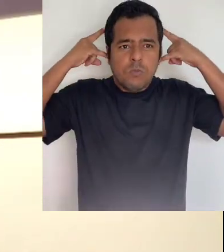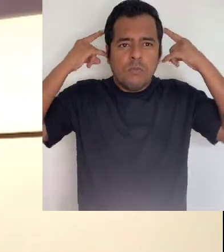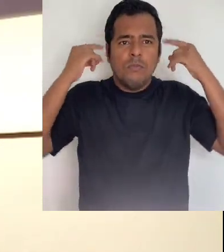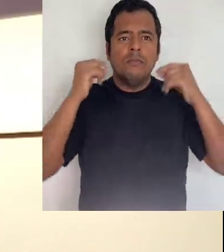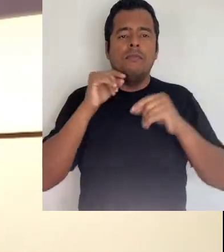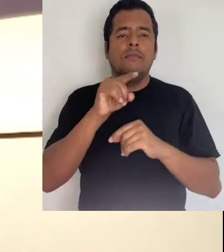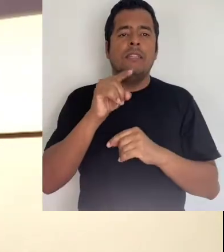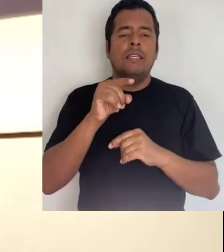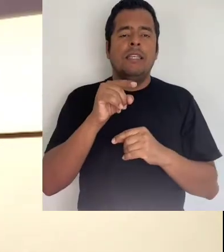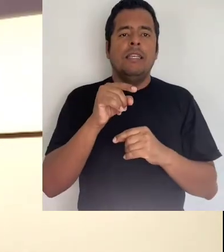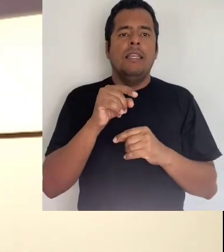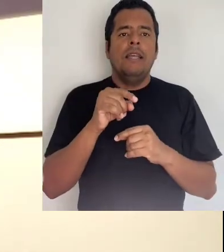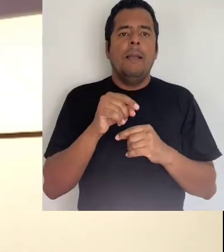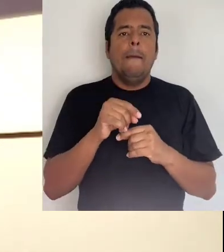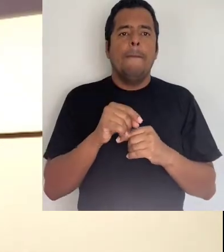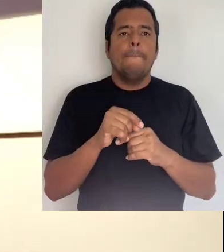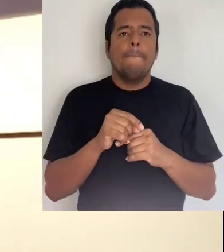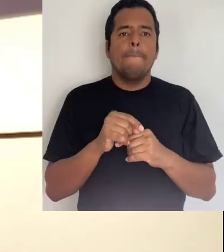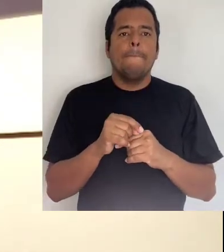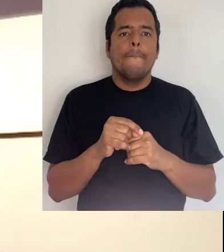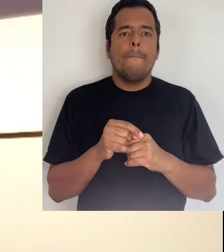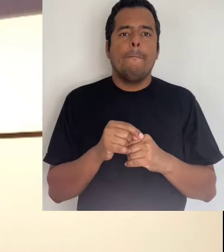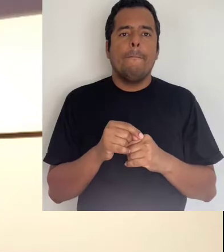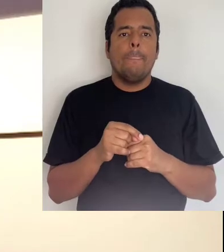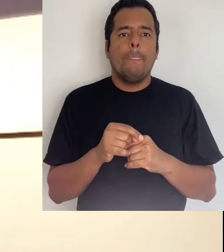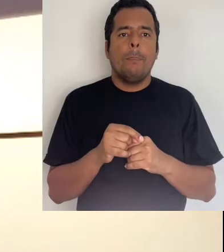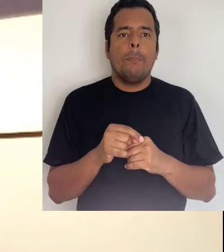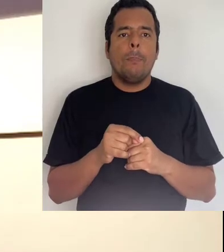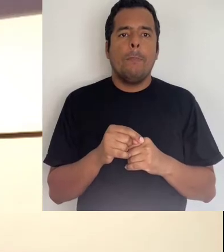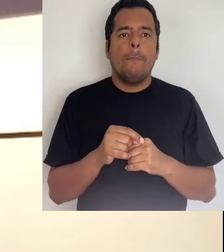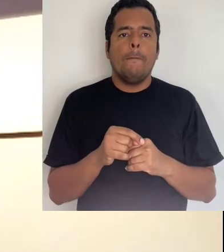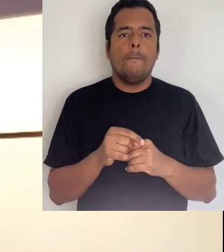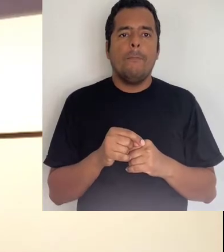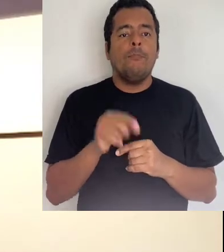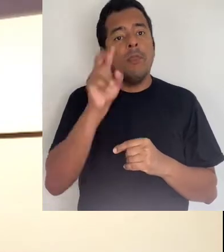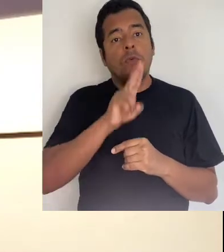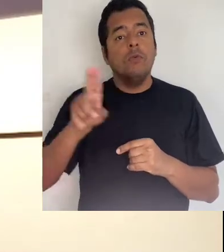máscara. Minha voz vai ficar abafada um pouquinho, mas